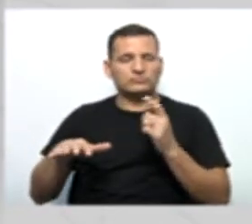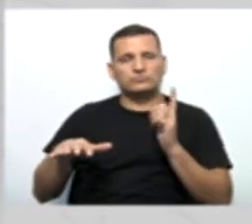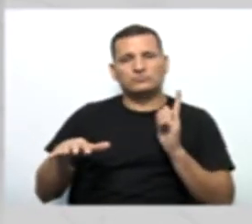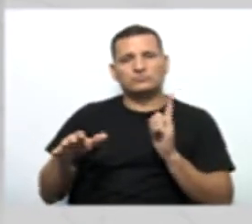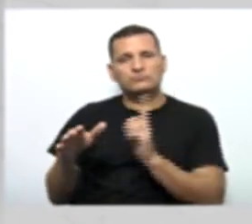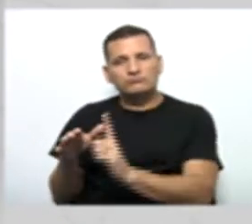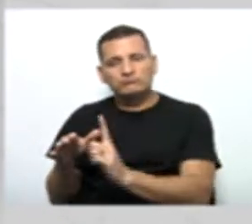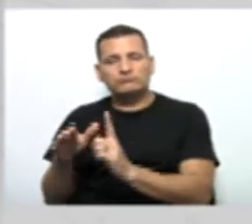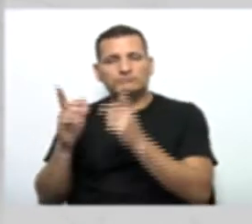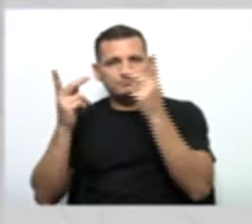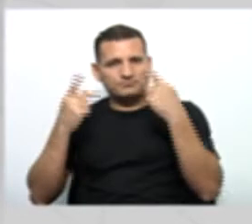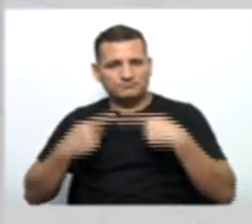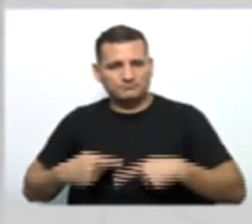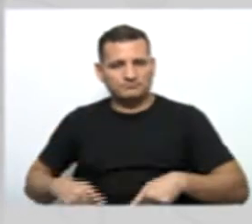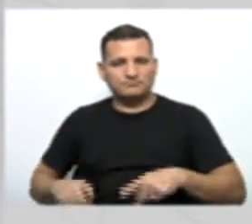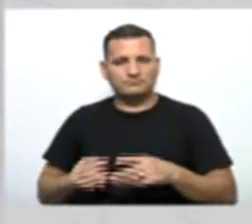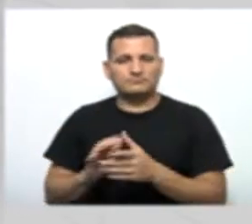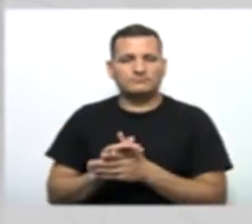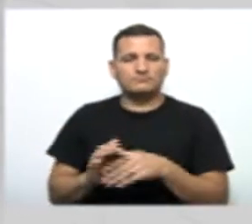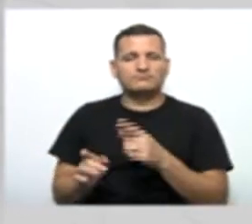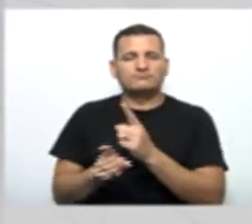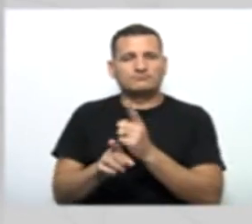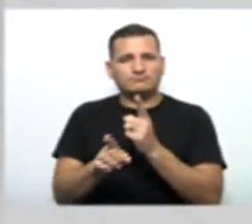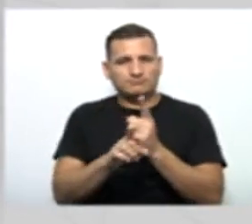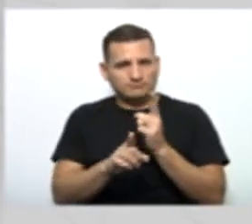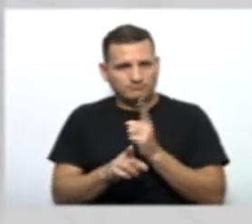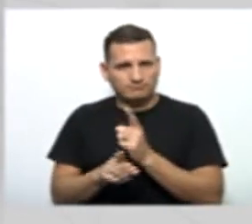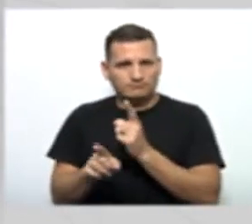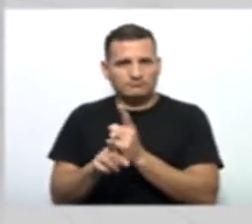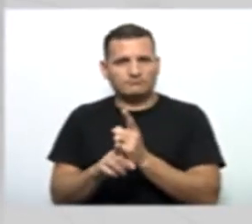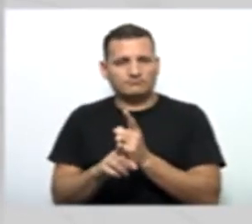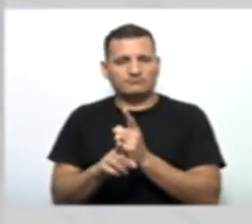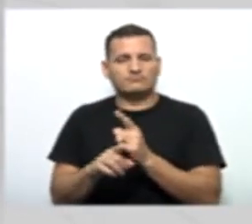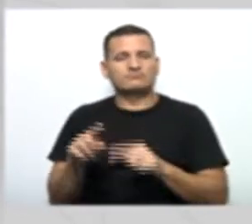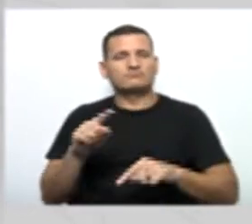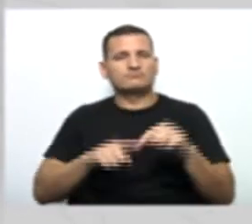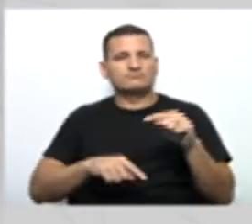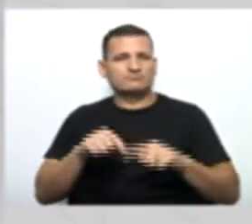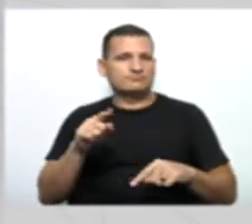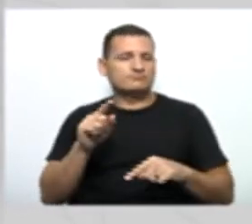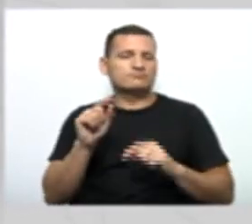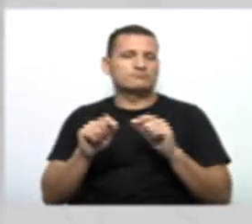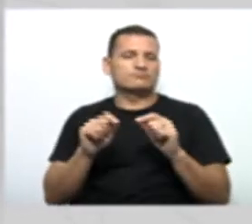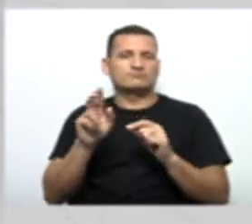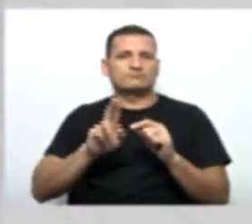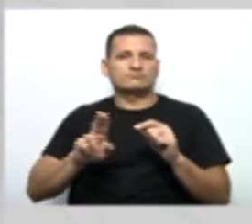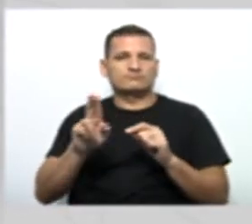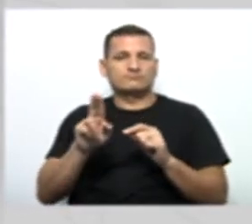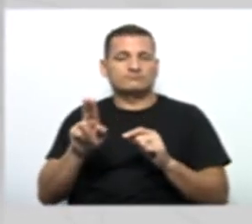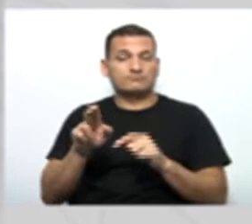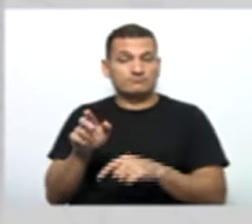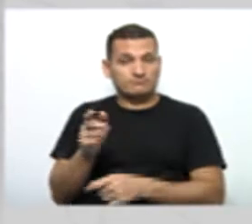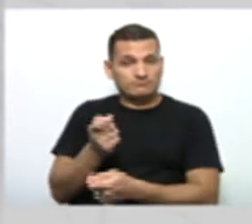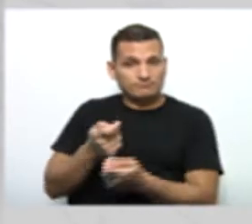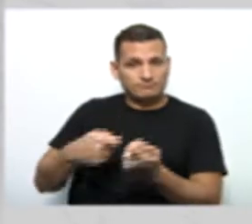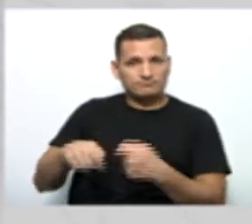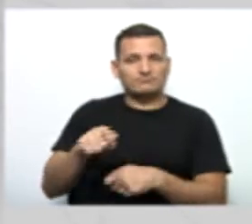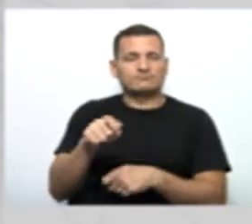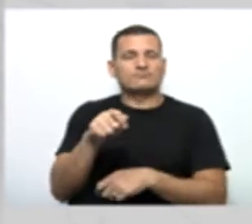ambiente, identificar as ferramentas utilizadas para a gestão do meio ambiente. Se